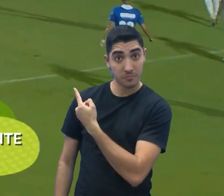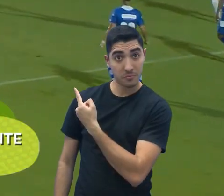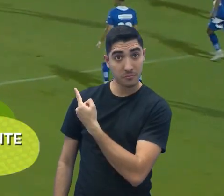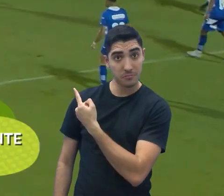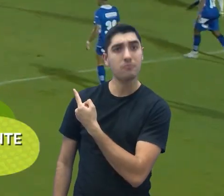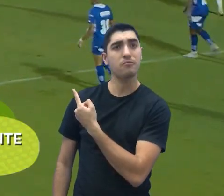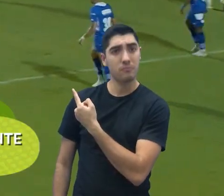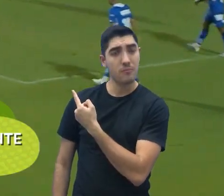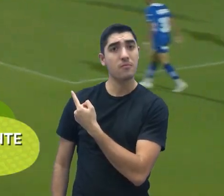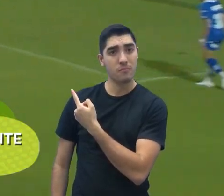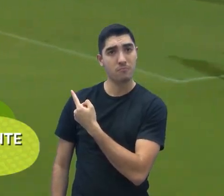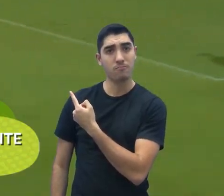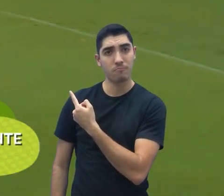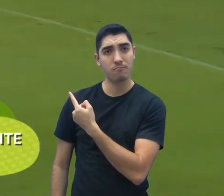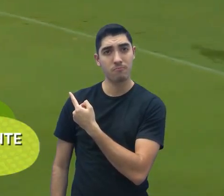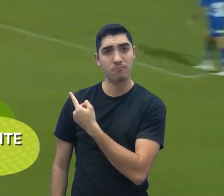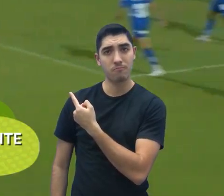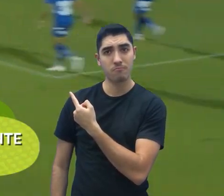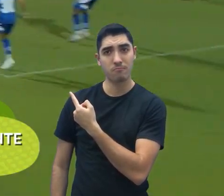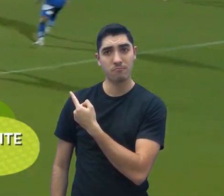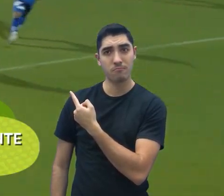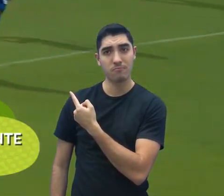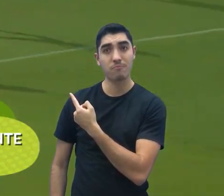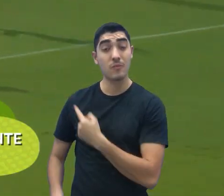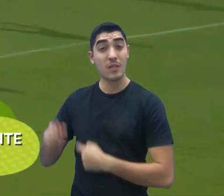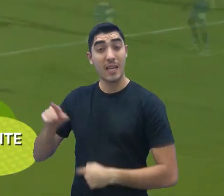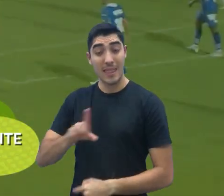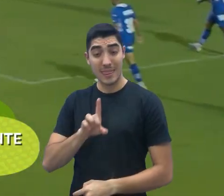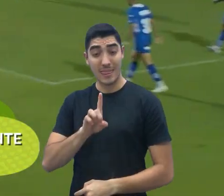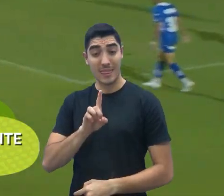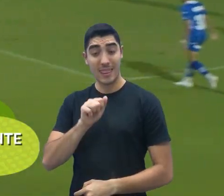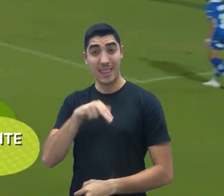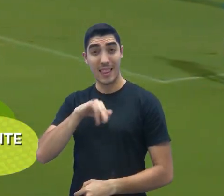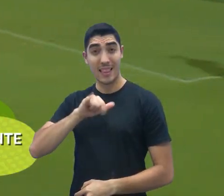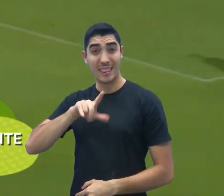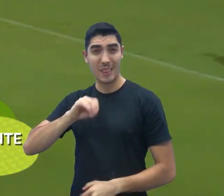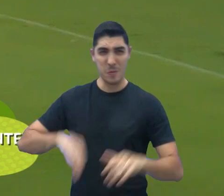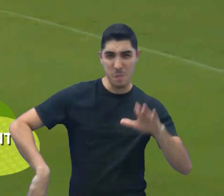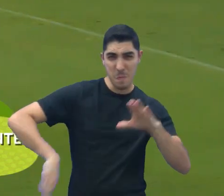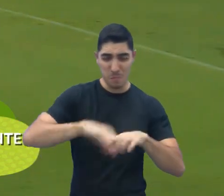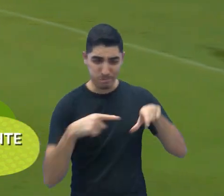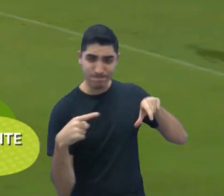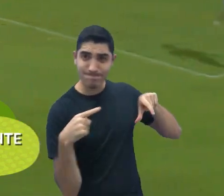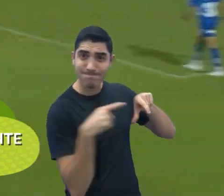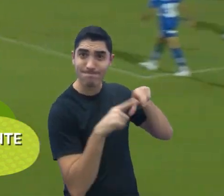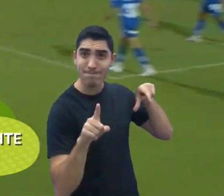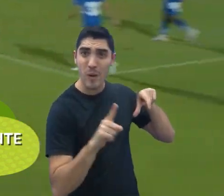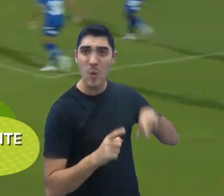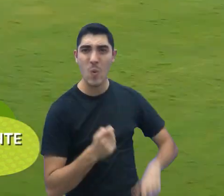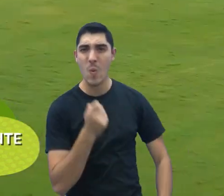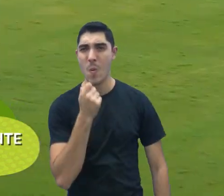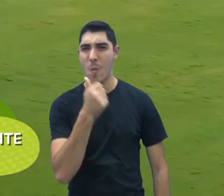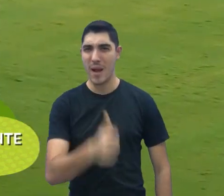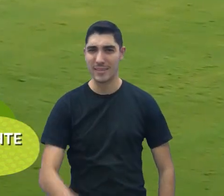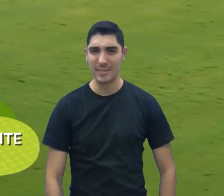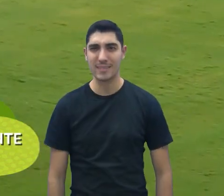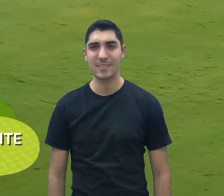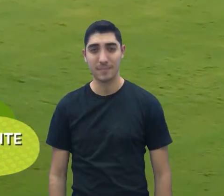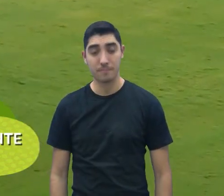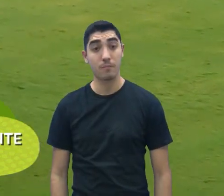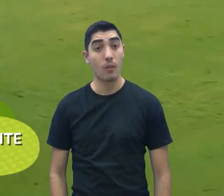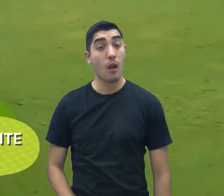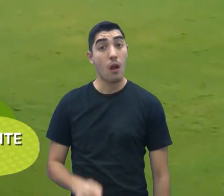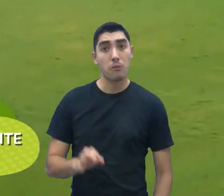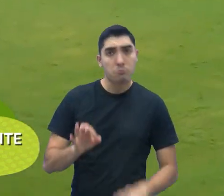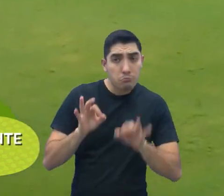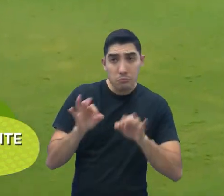se apresentou para Danilo Fidelis, que pegou na veia, mas ela explodiu na trave. Quando ia ao